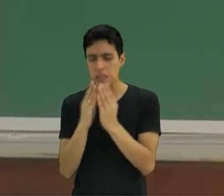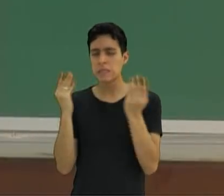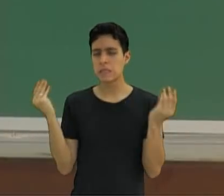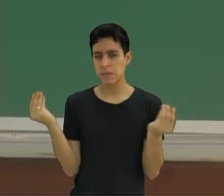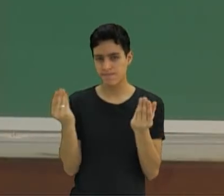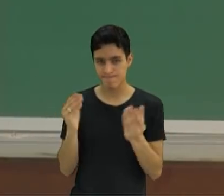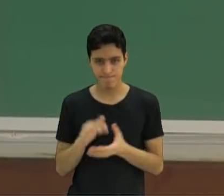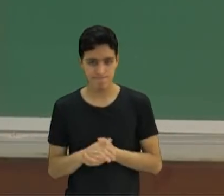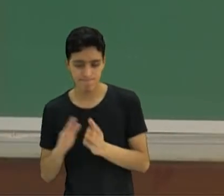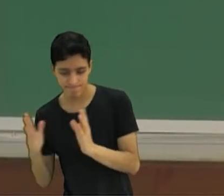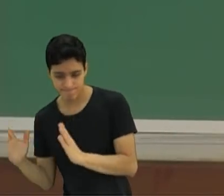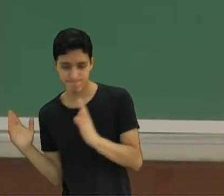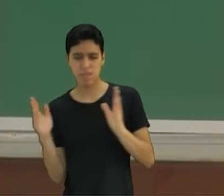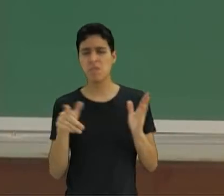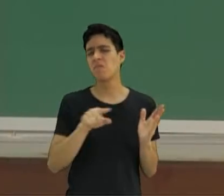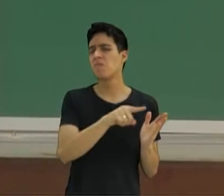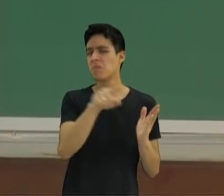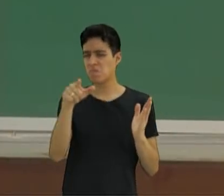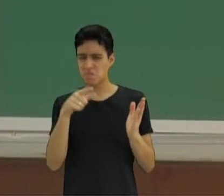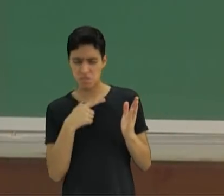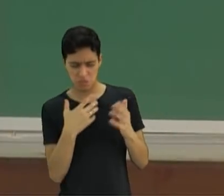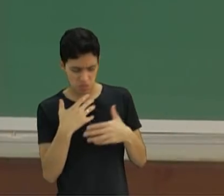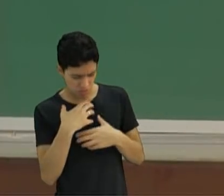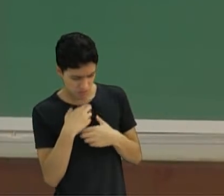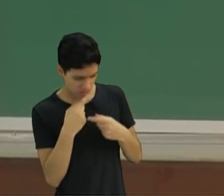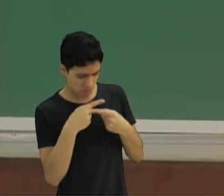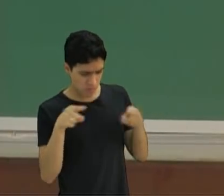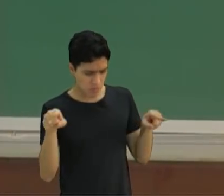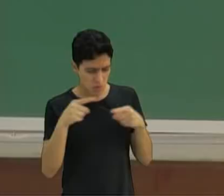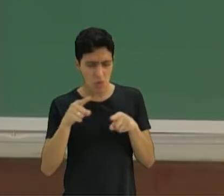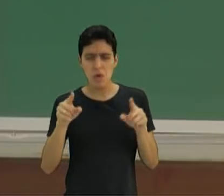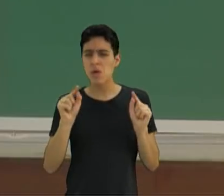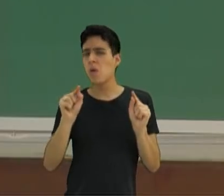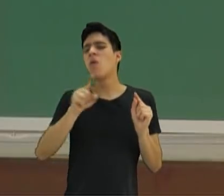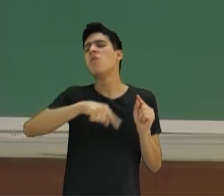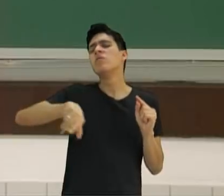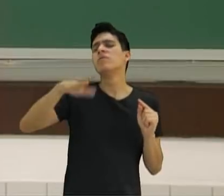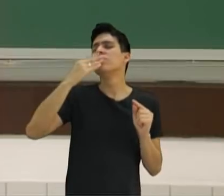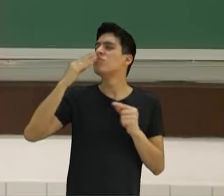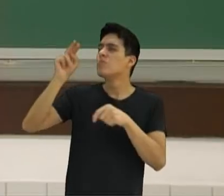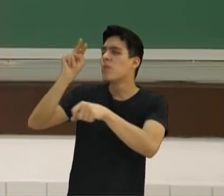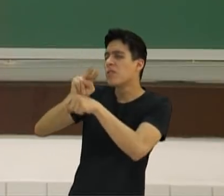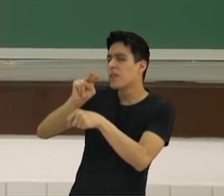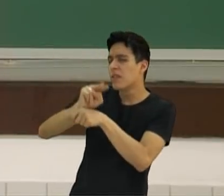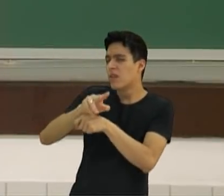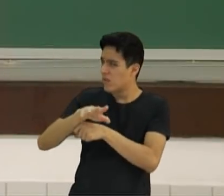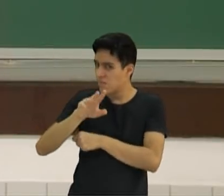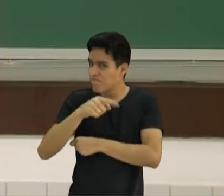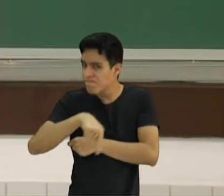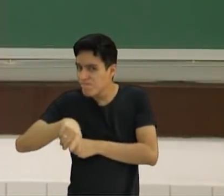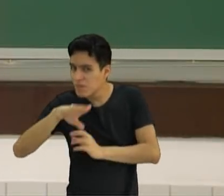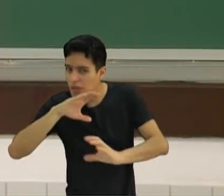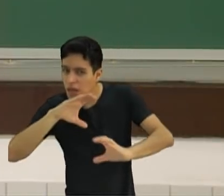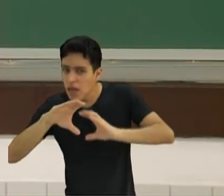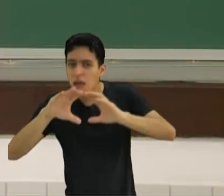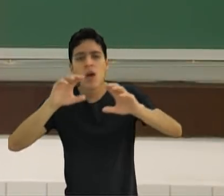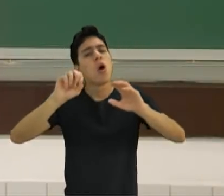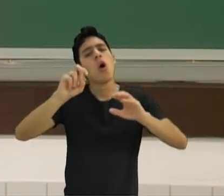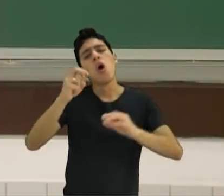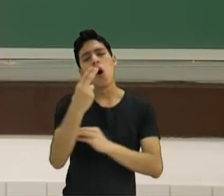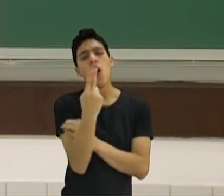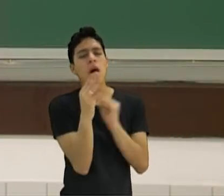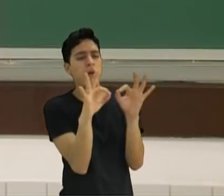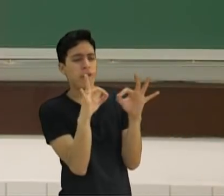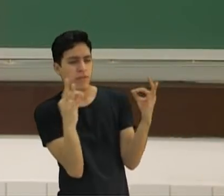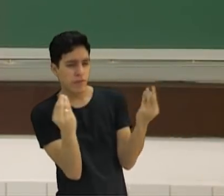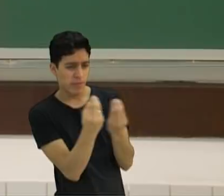alguma música que você canta quando você quer pedir proteção, né? Ou que a sua família tem como